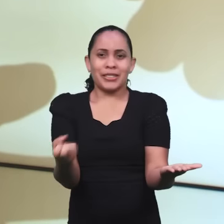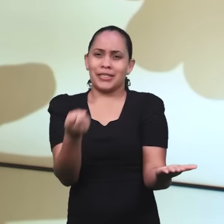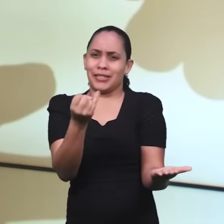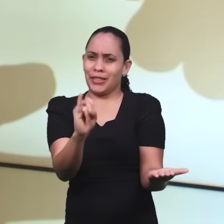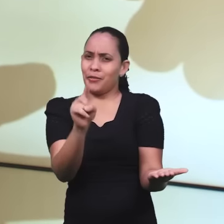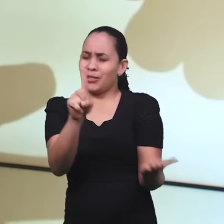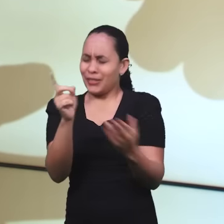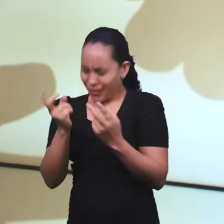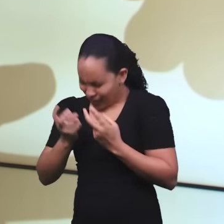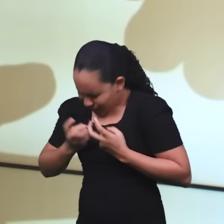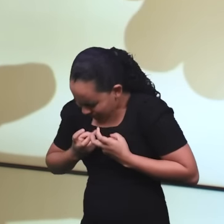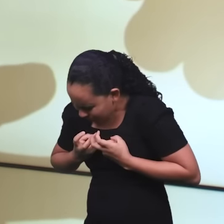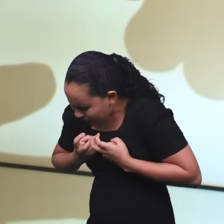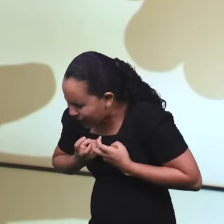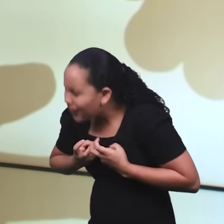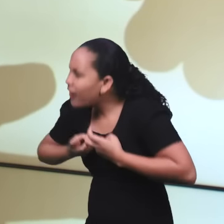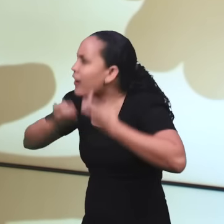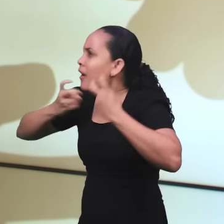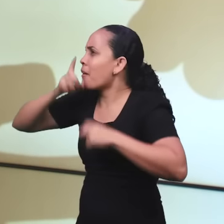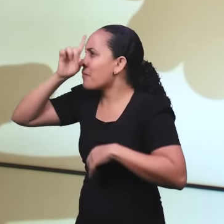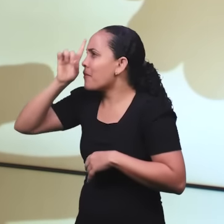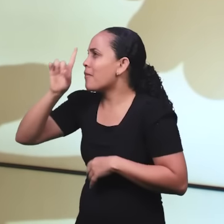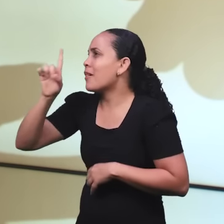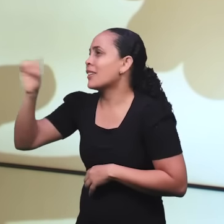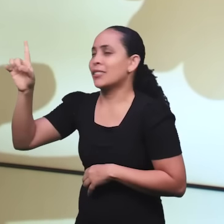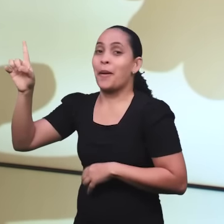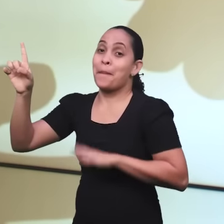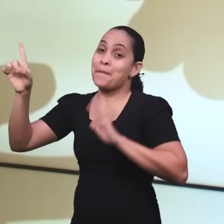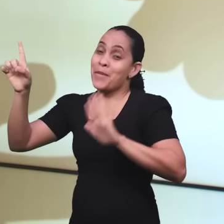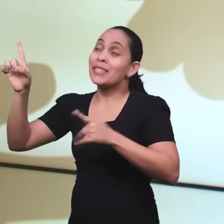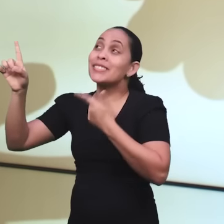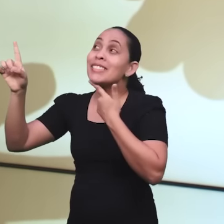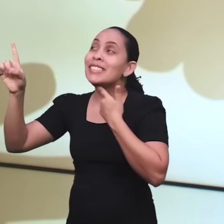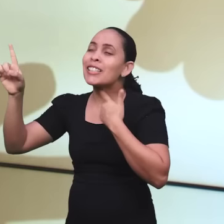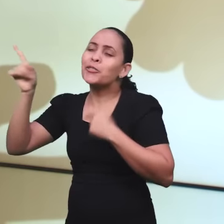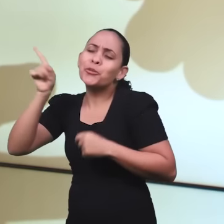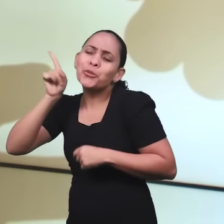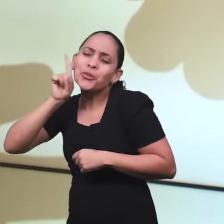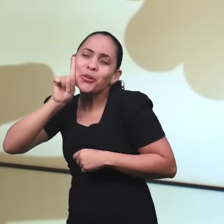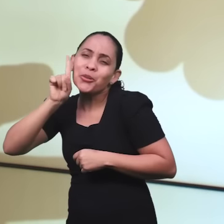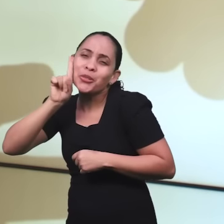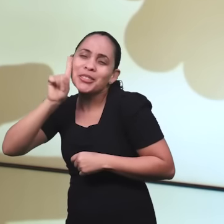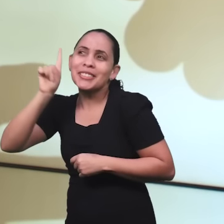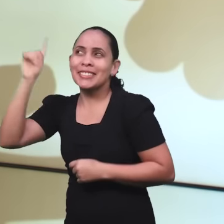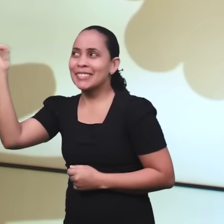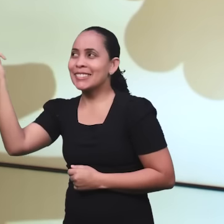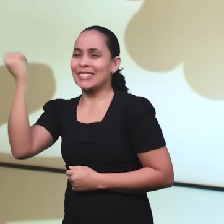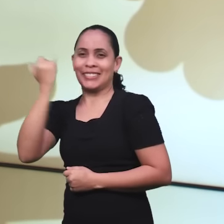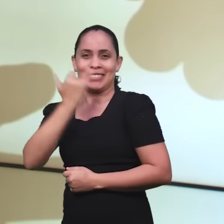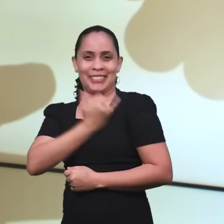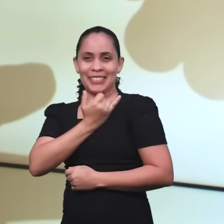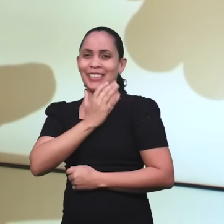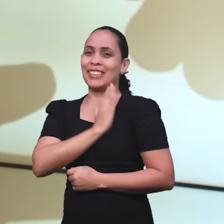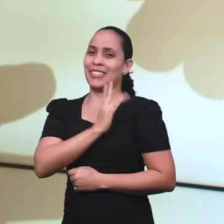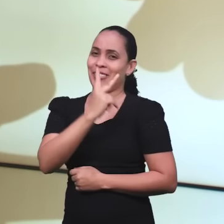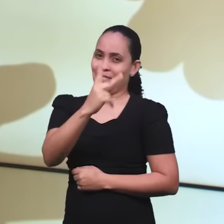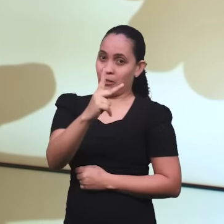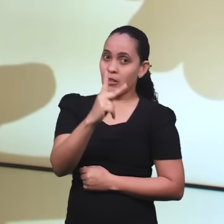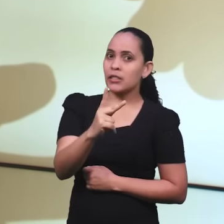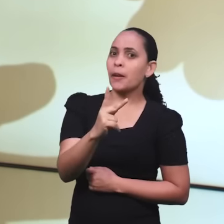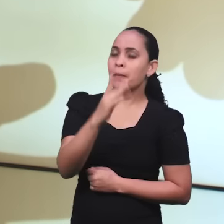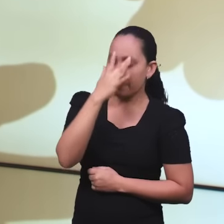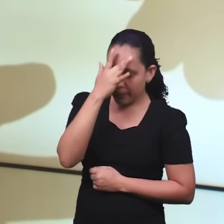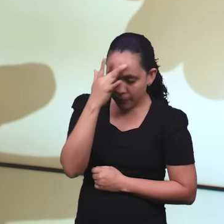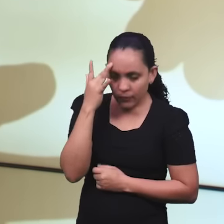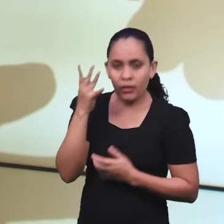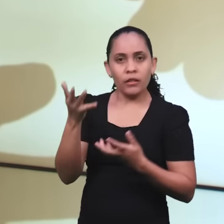a Ele clamar, mas Ele quer fazer isso constantemente, todos os dias, na vida daqueles que